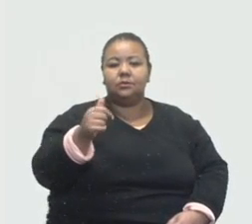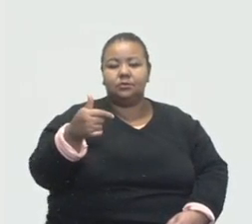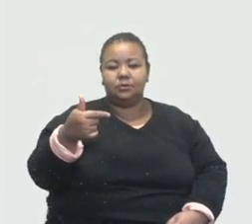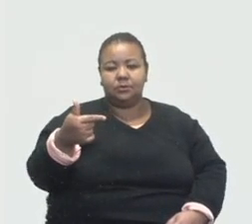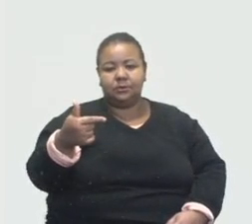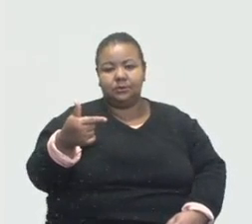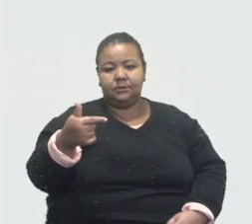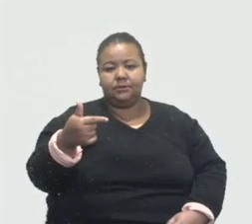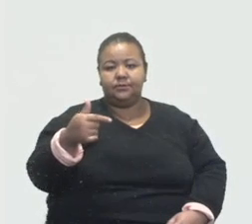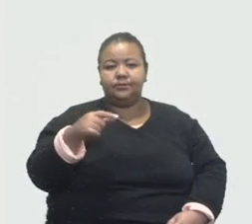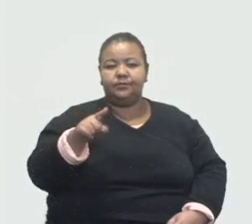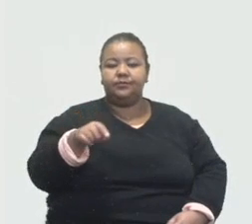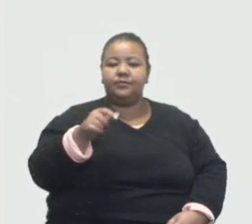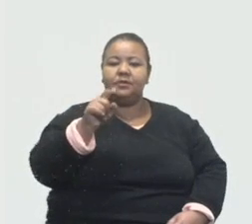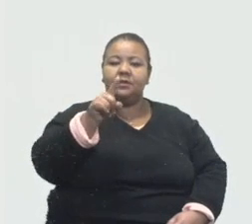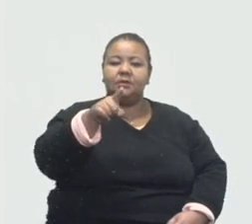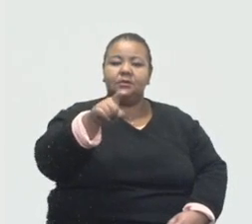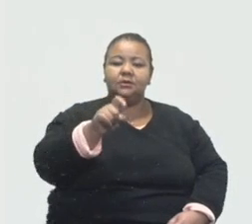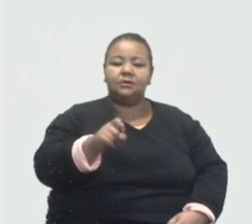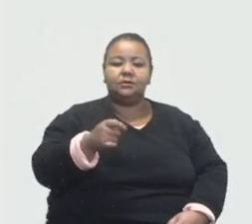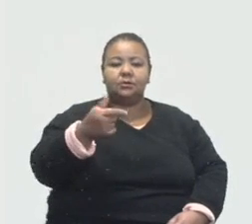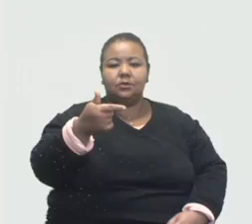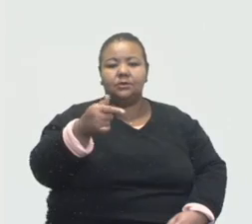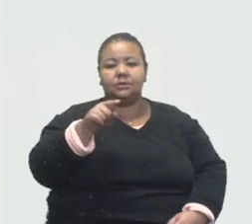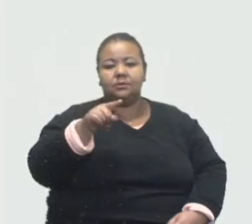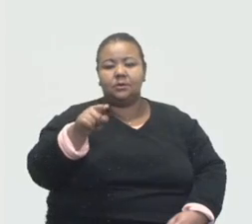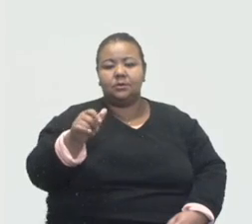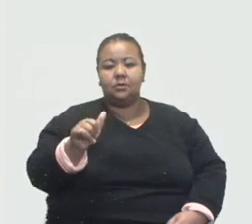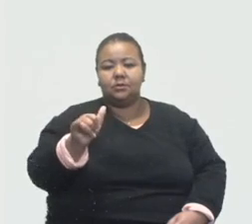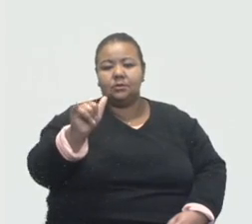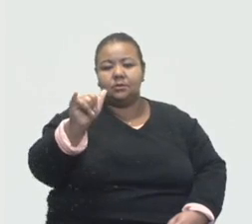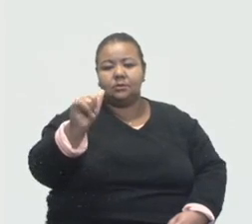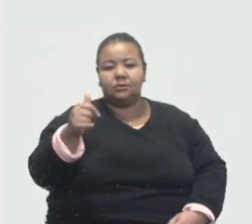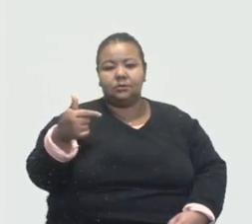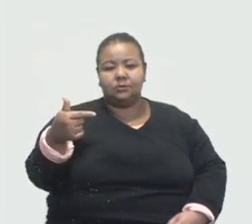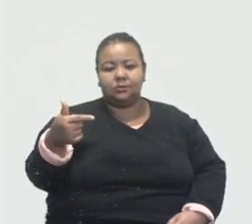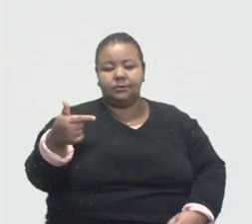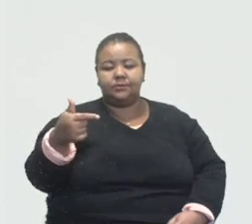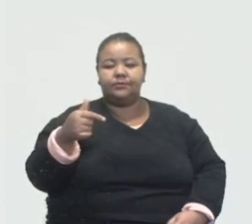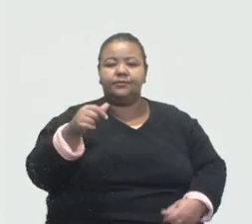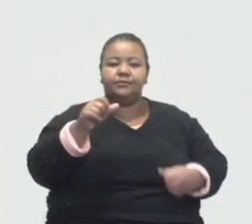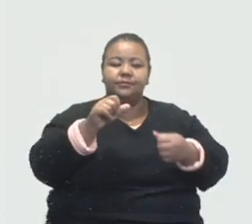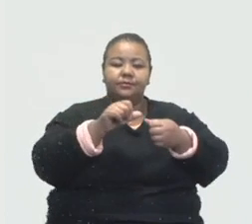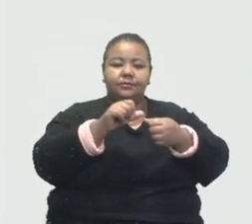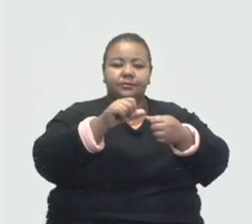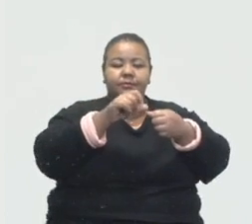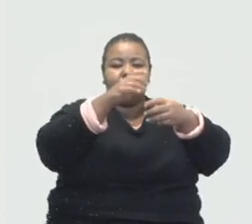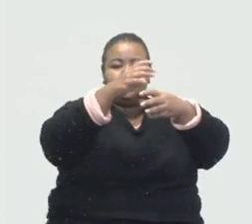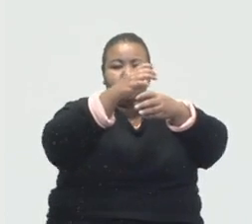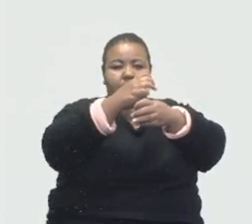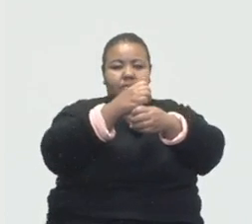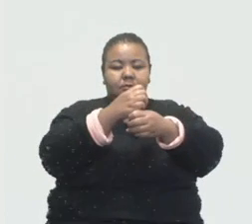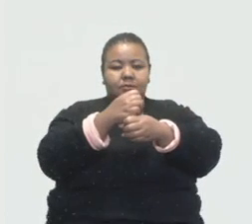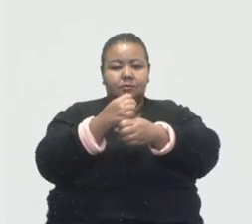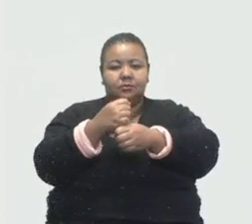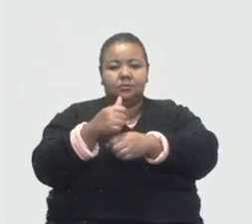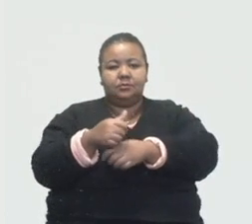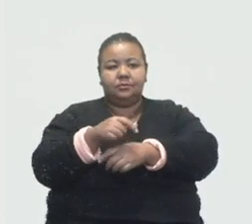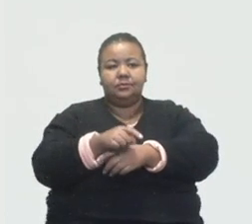2y2, x2 menos y2. Então, realizando essa operação